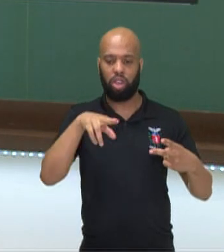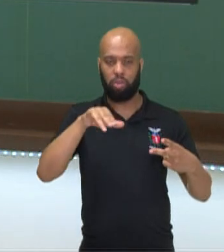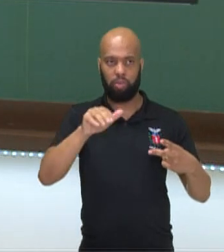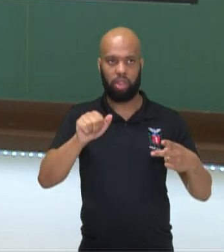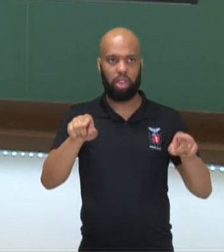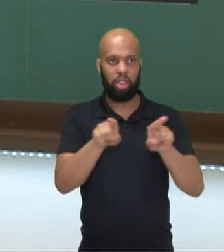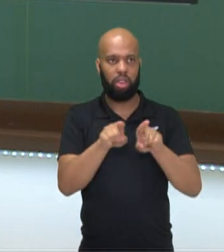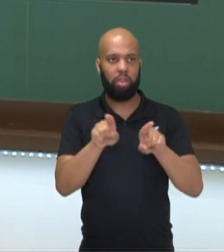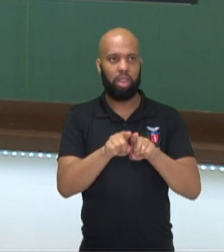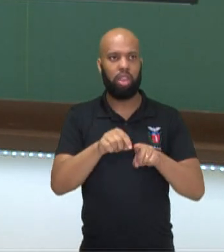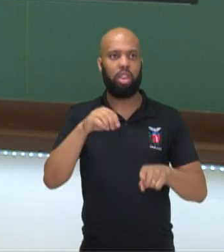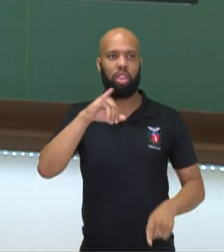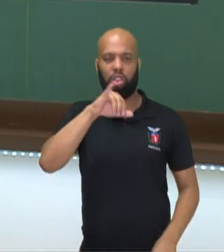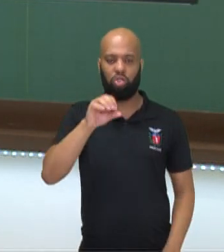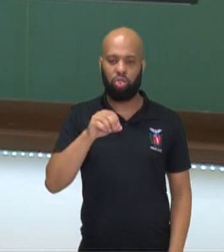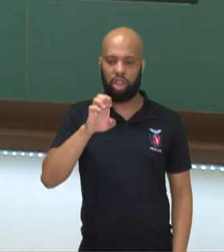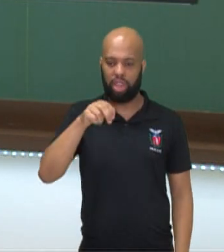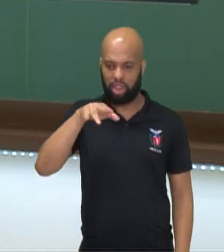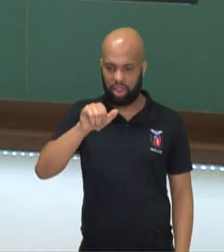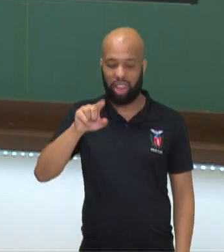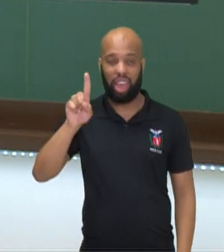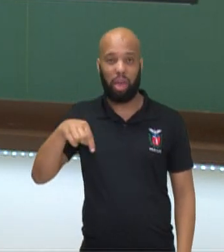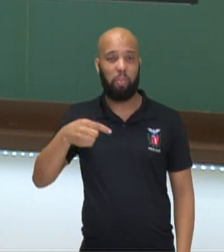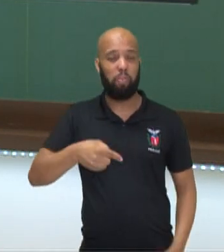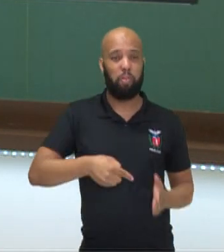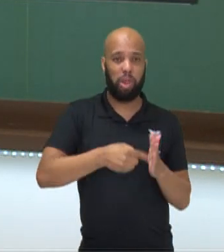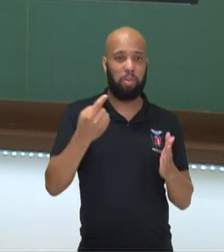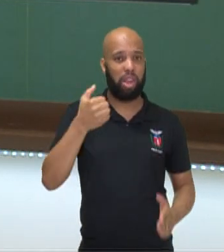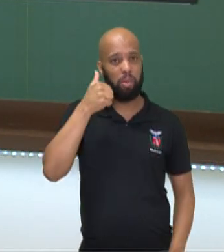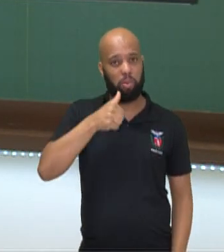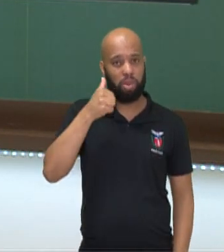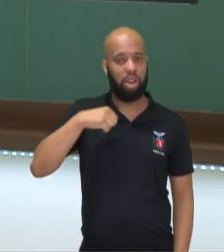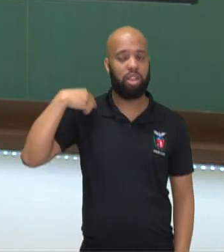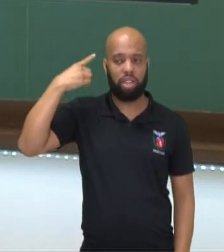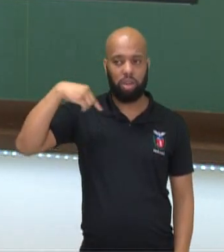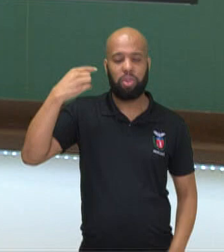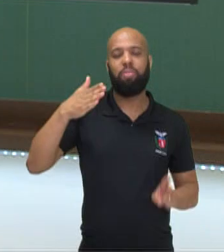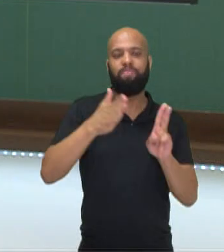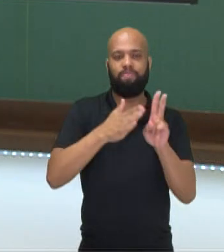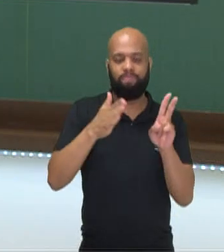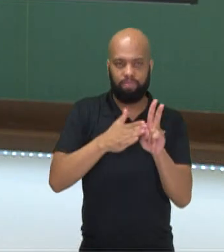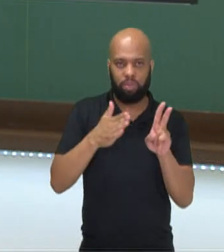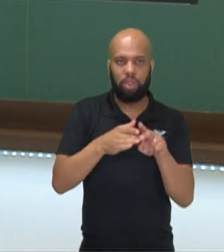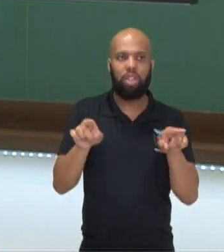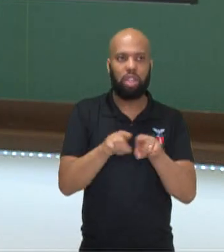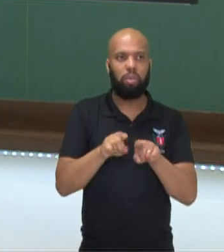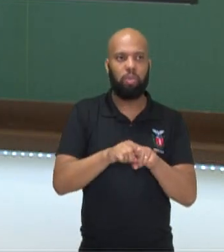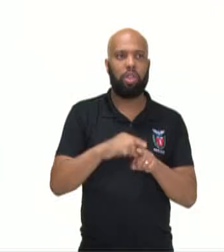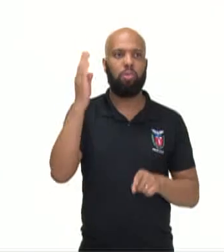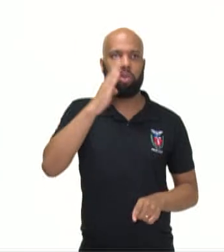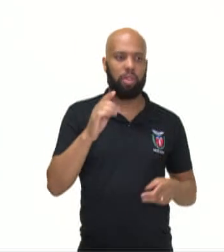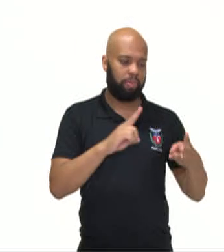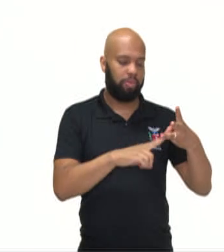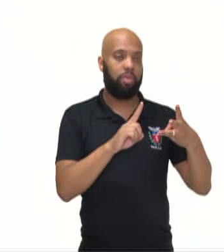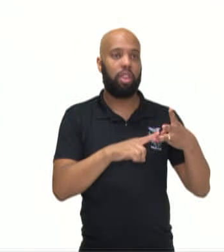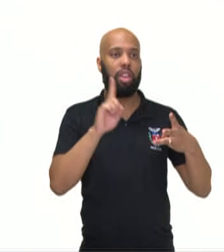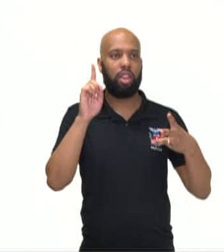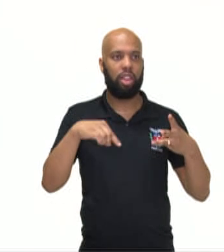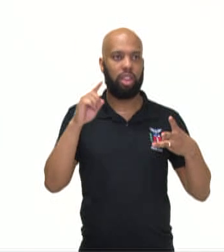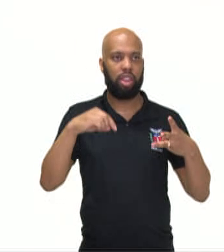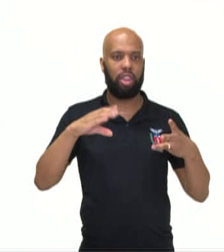mulher indígena a ser deputada federal no Brasil, eleita em 2018. E do lado